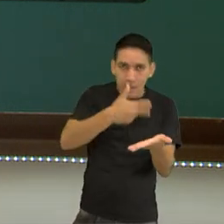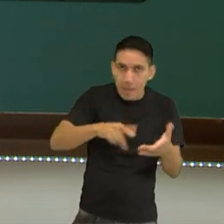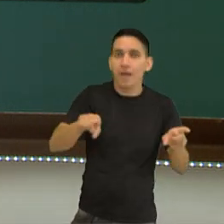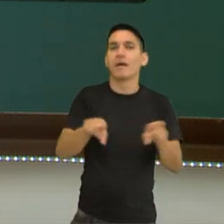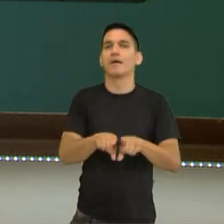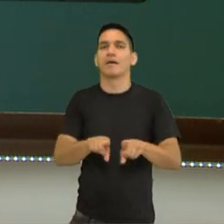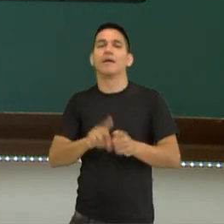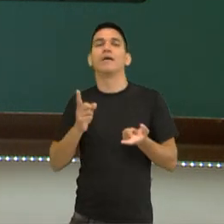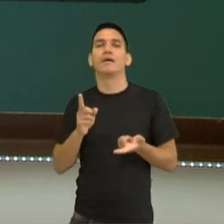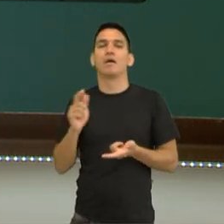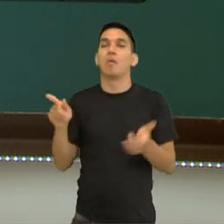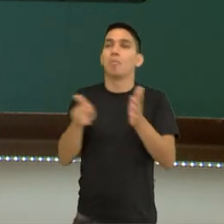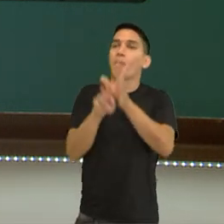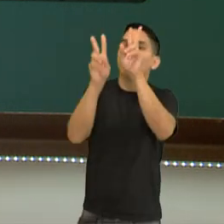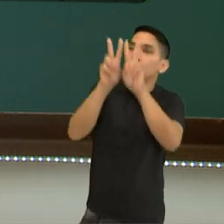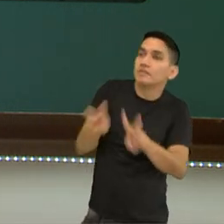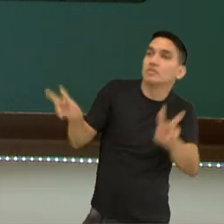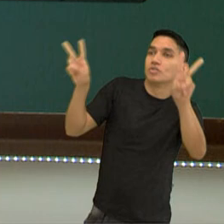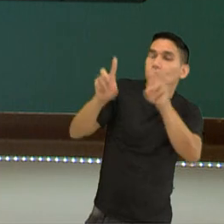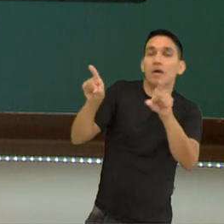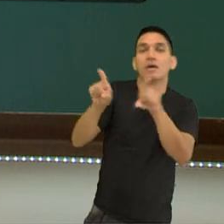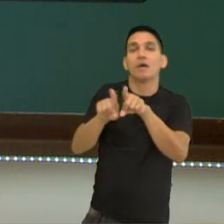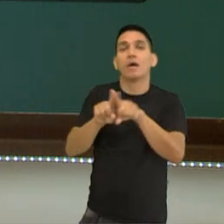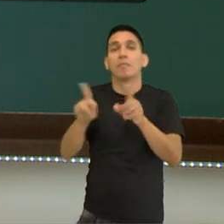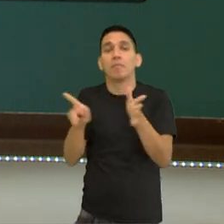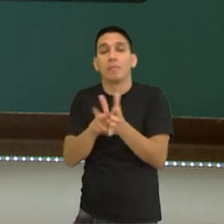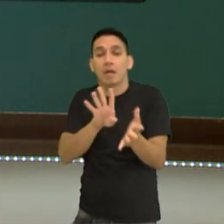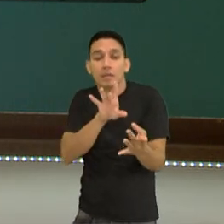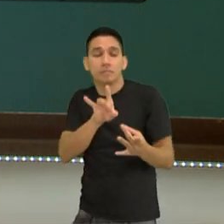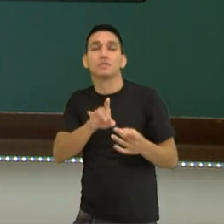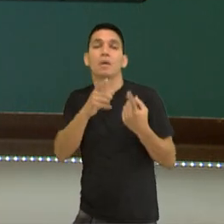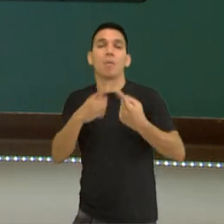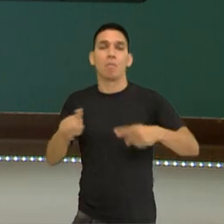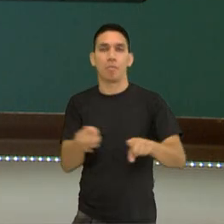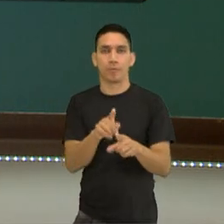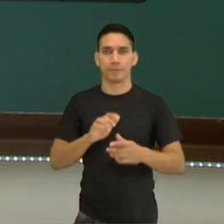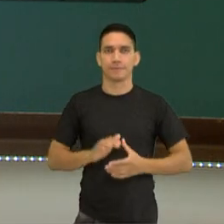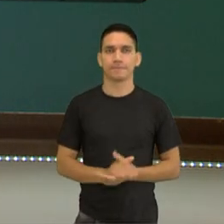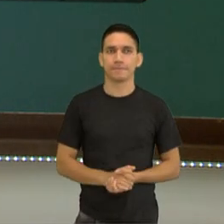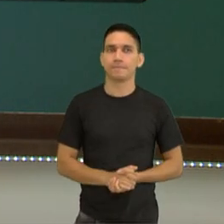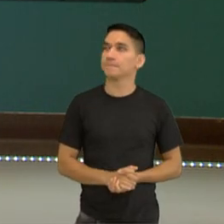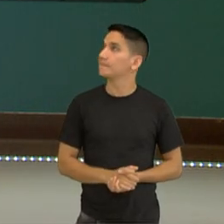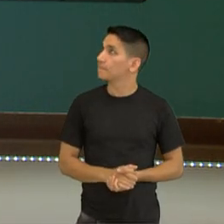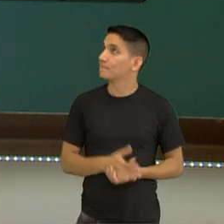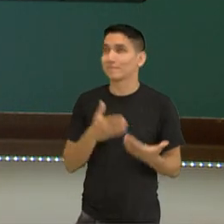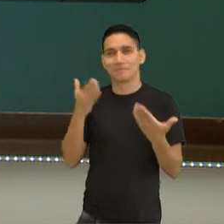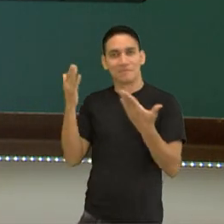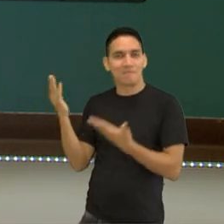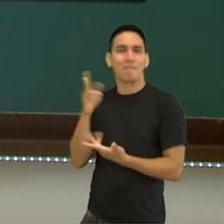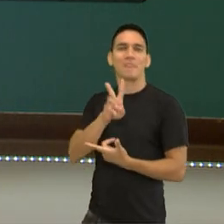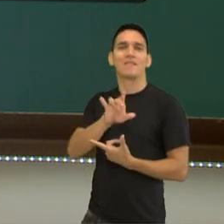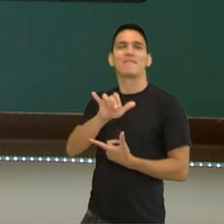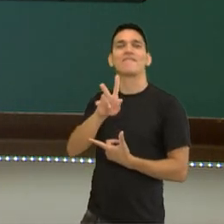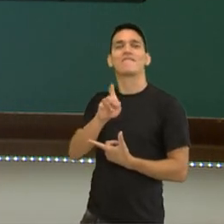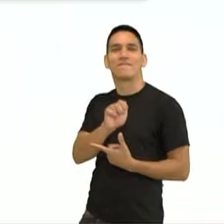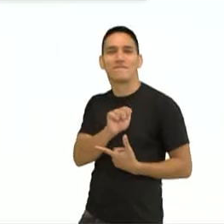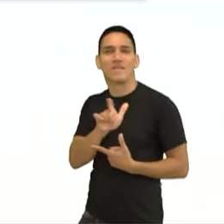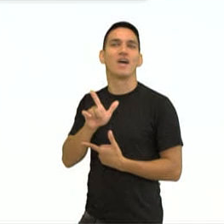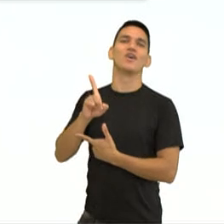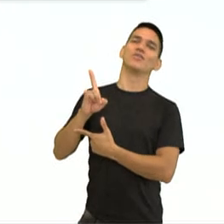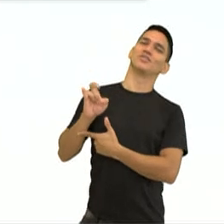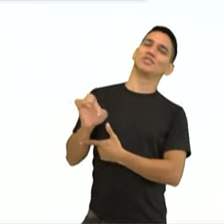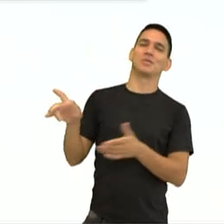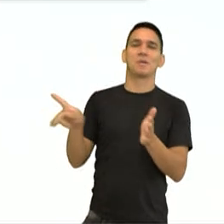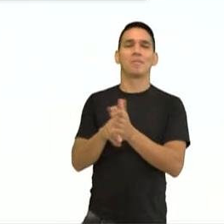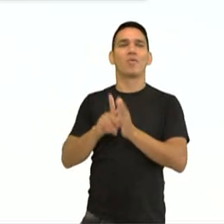parte visual e a parte musical. Né? Chegamos nele, o homem da